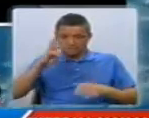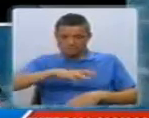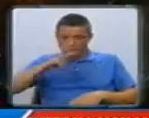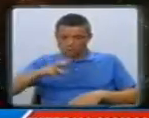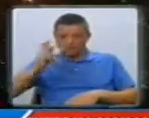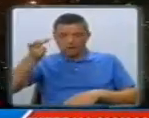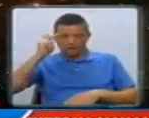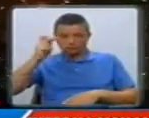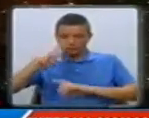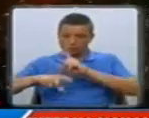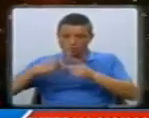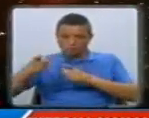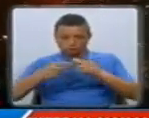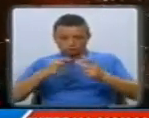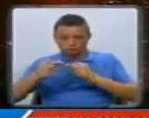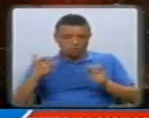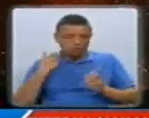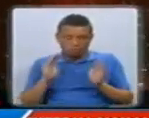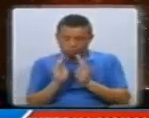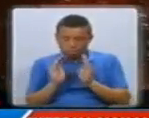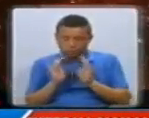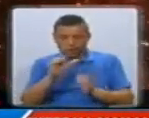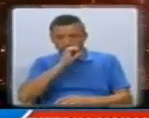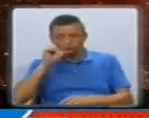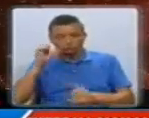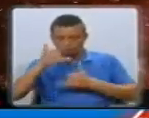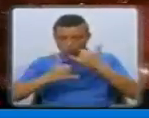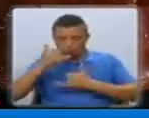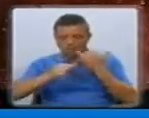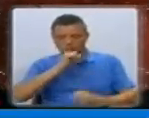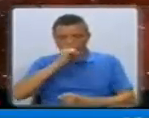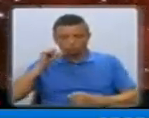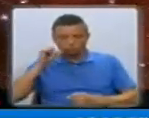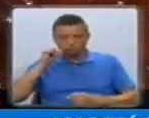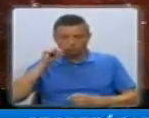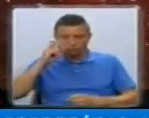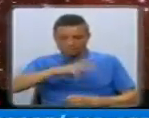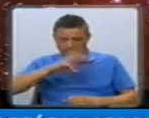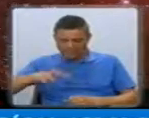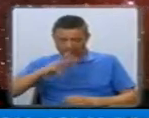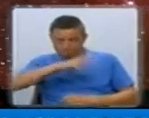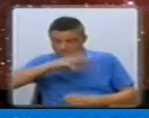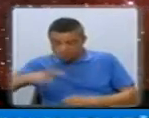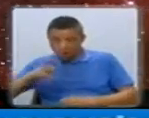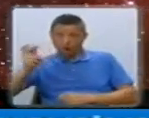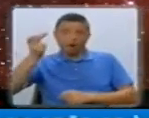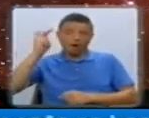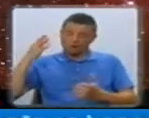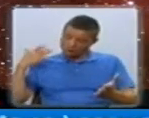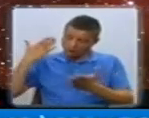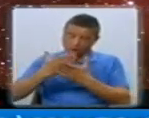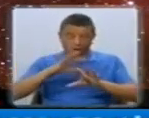Encontramos estrelas mais pequenas, mais azuis, que têm tempos de vida de milhares de milhões de anos, como nós conhecemos no caso do nosso